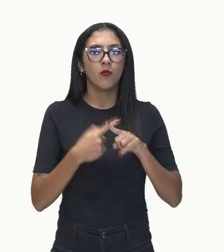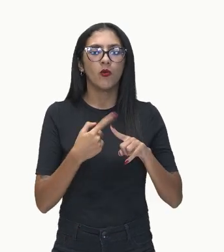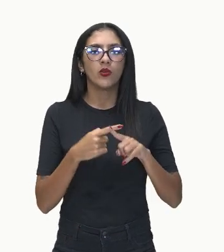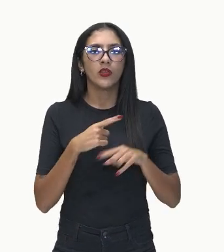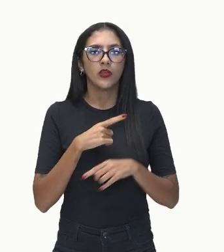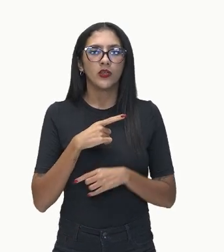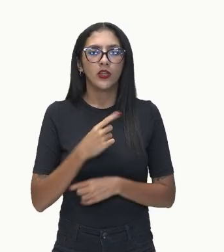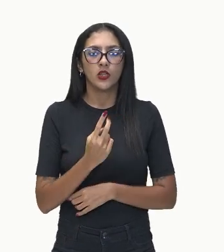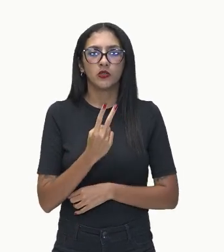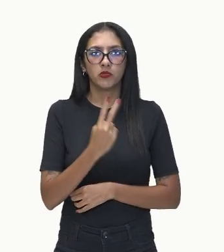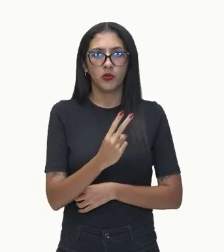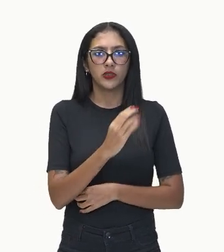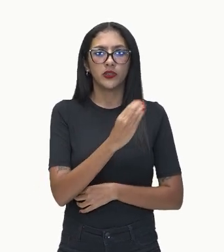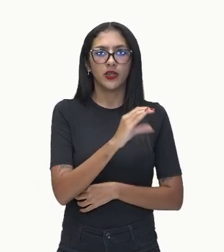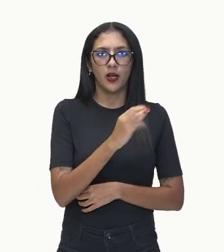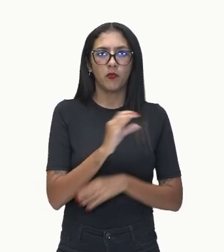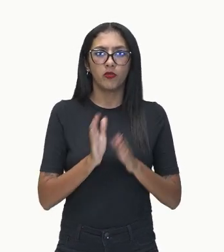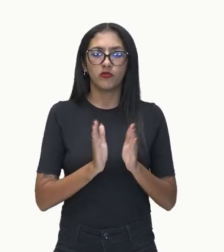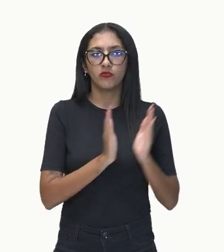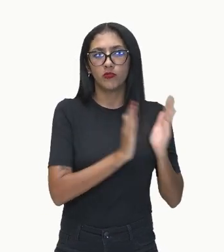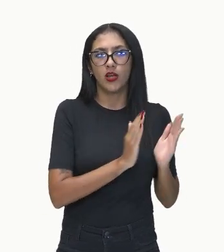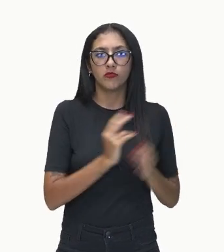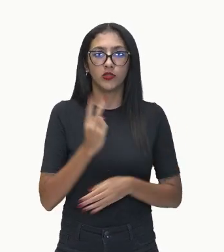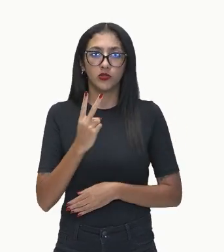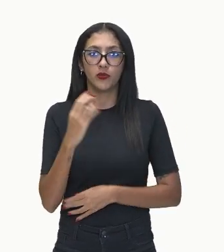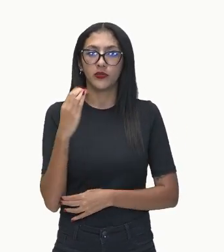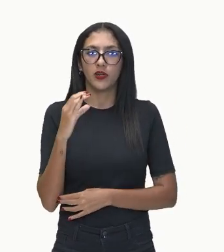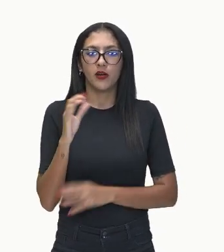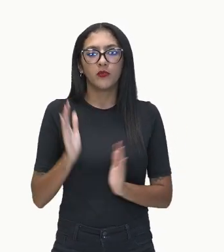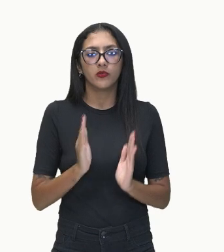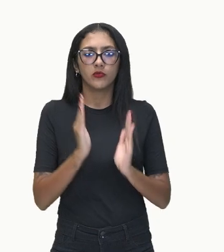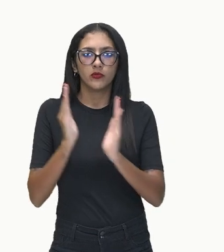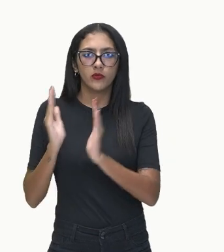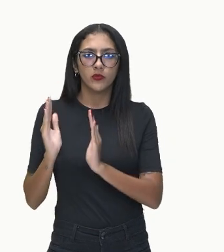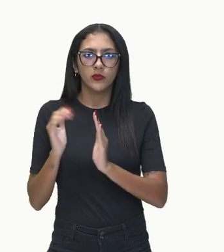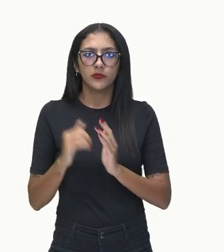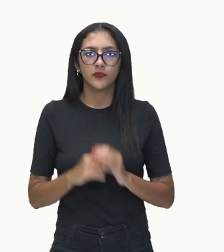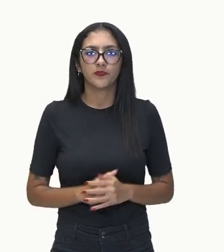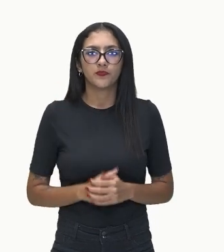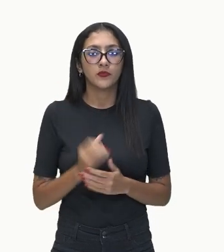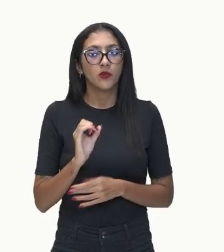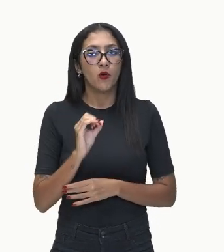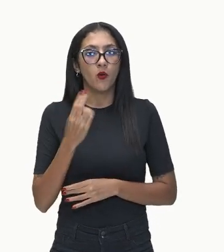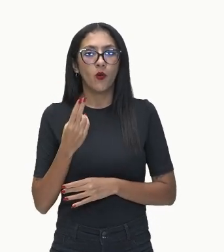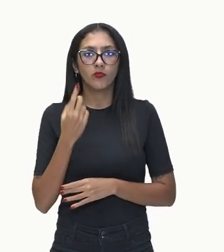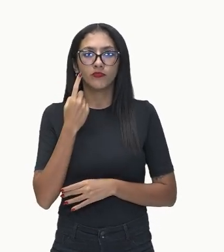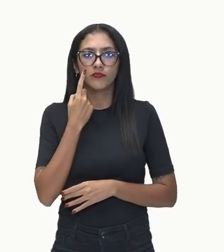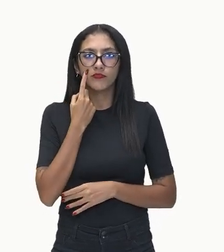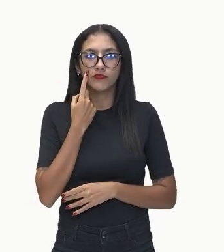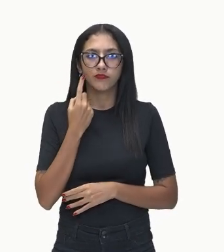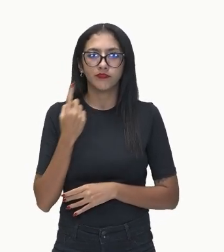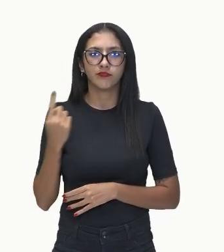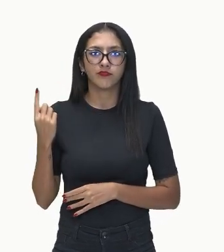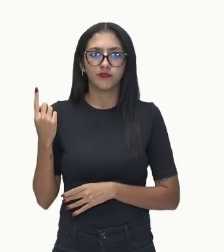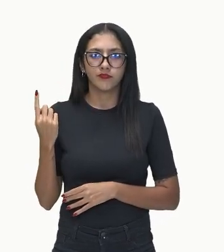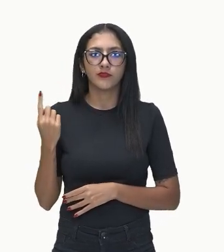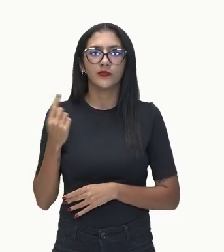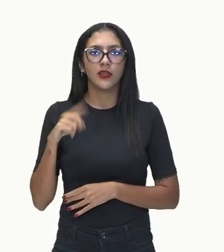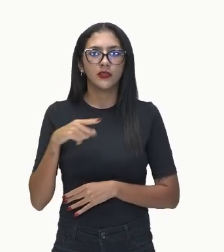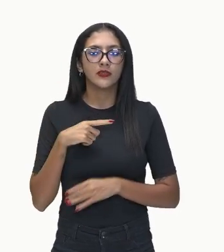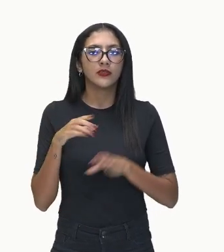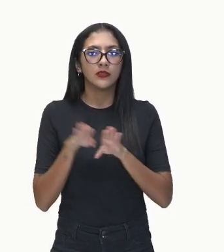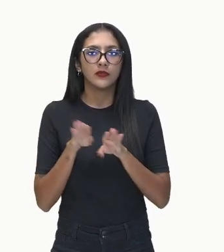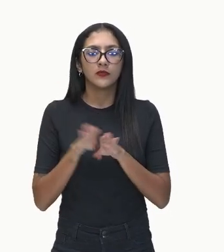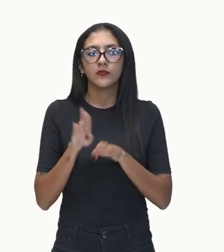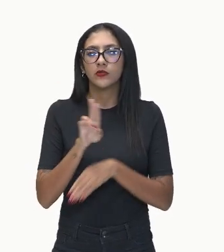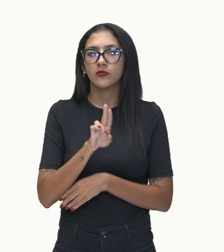carbonos para cá e 2 carbonos para cá. Ou éter dietílico. Esse daqui é aquele éter